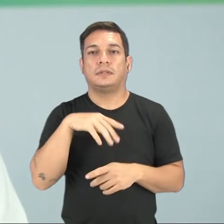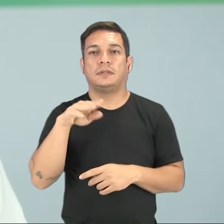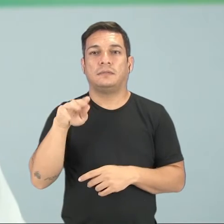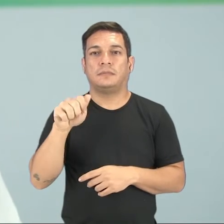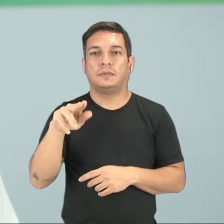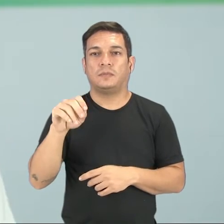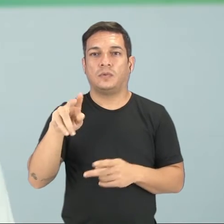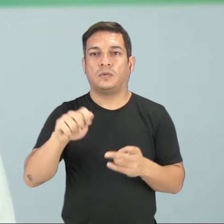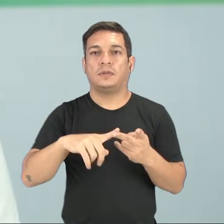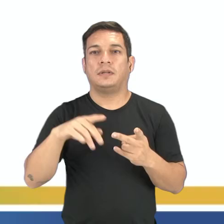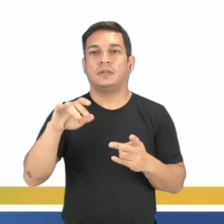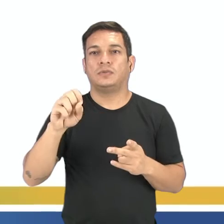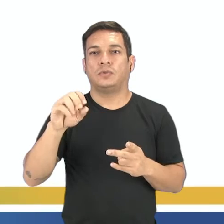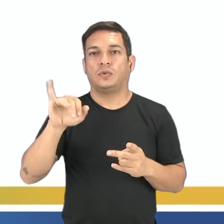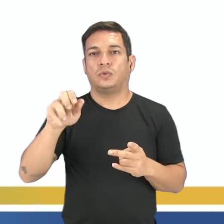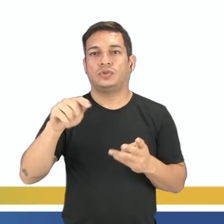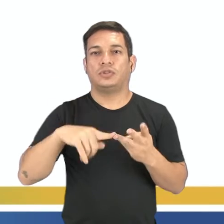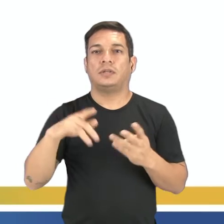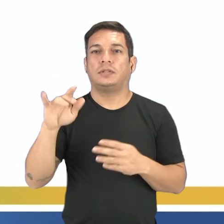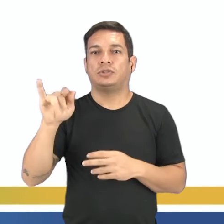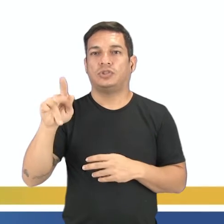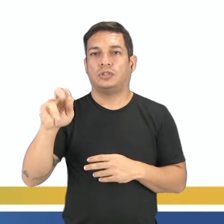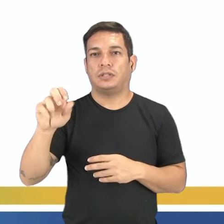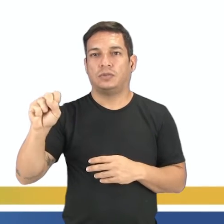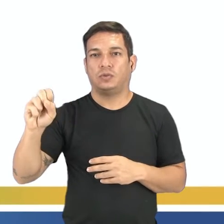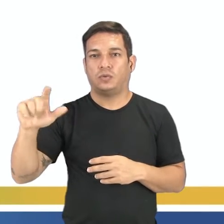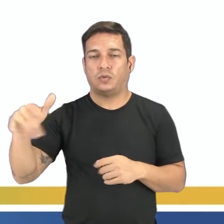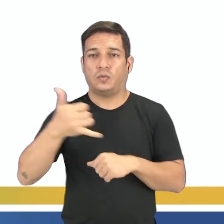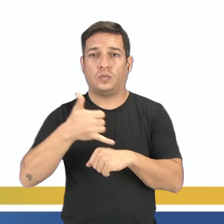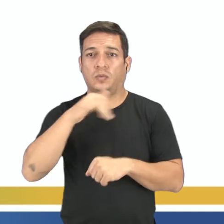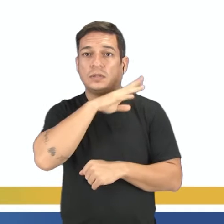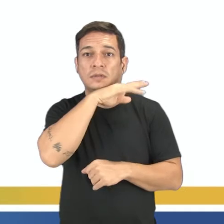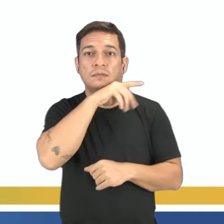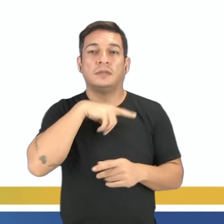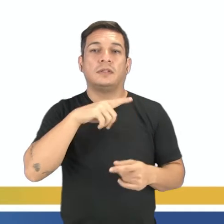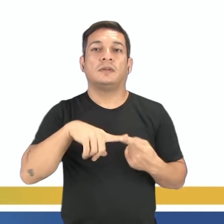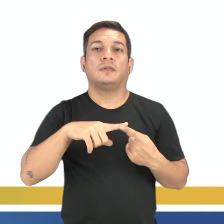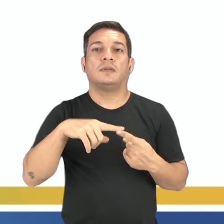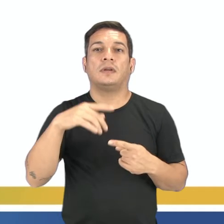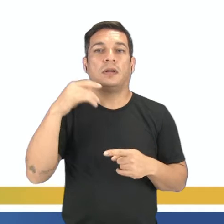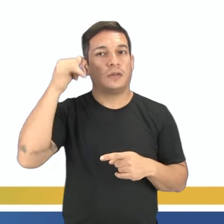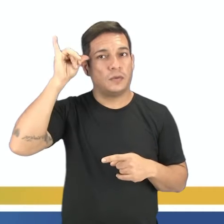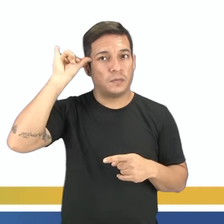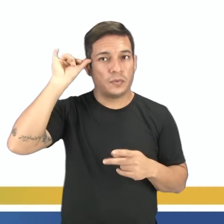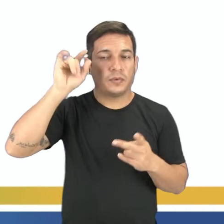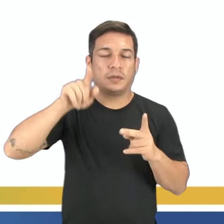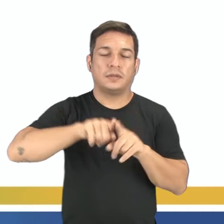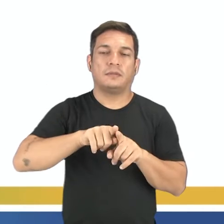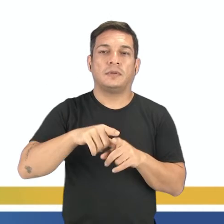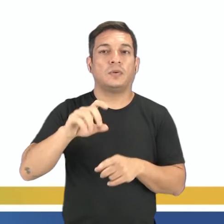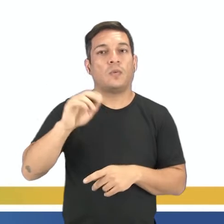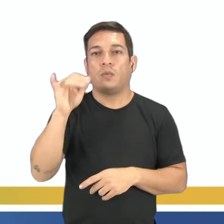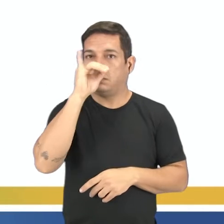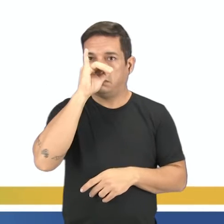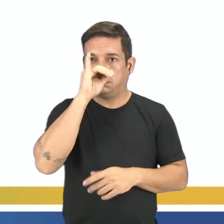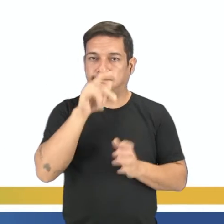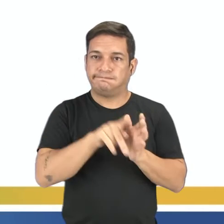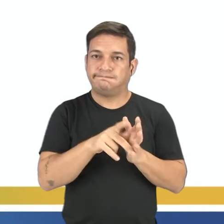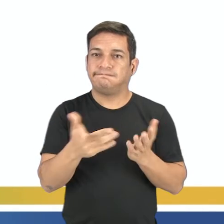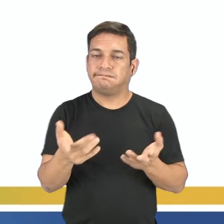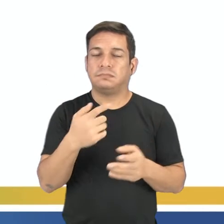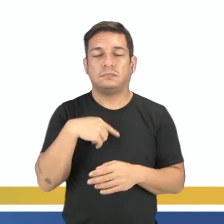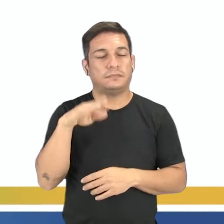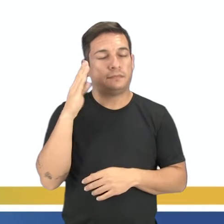mamona, soja, girassol. Gordura animal nós temos o sebo bovino ou a gordura suína.